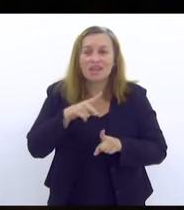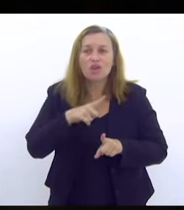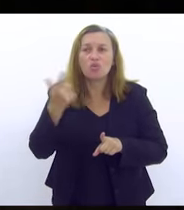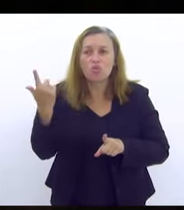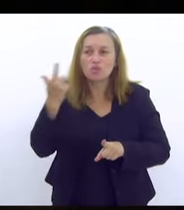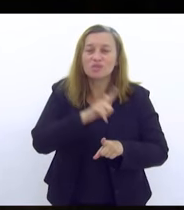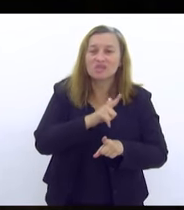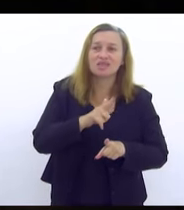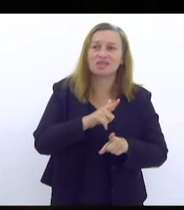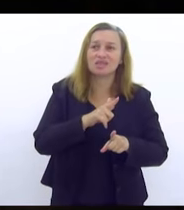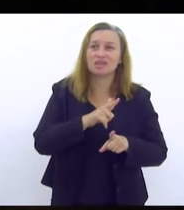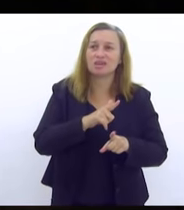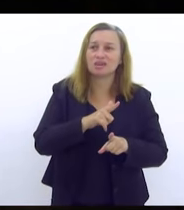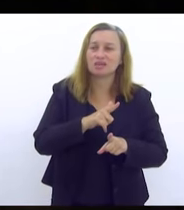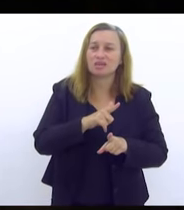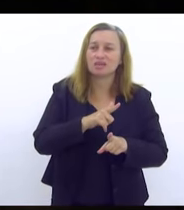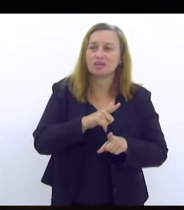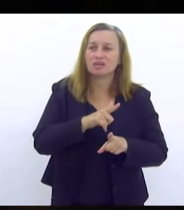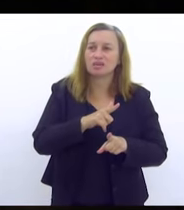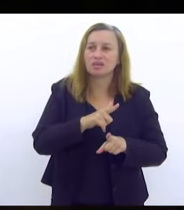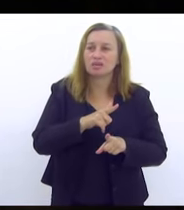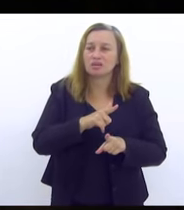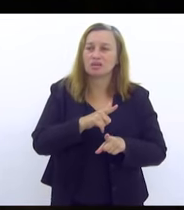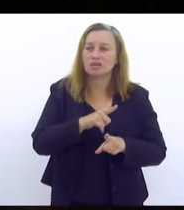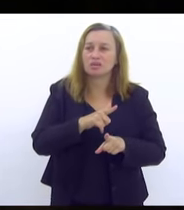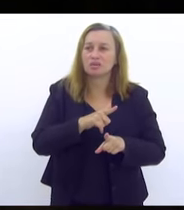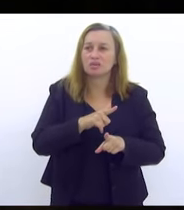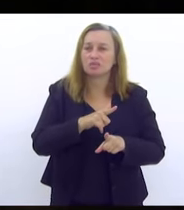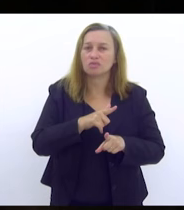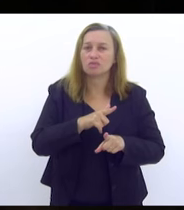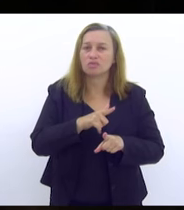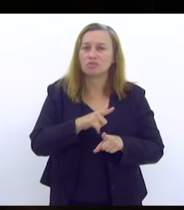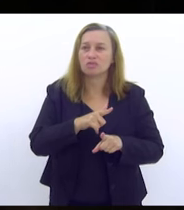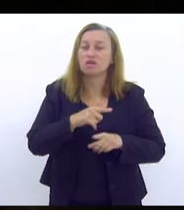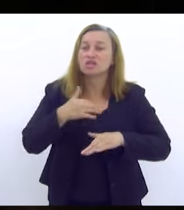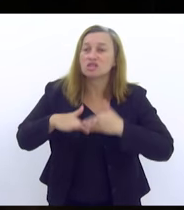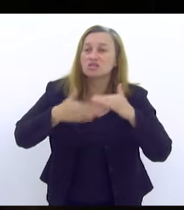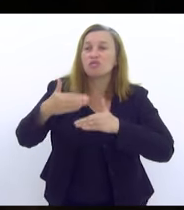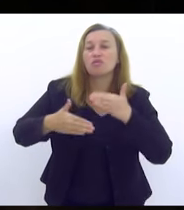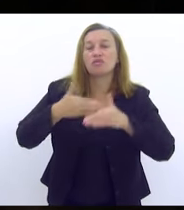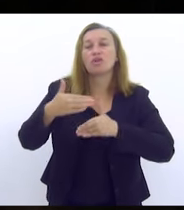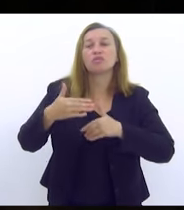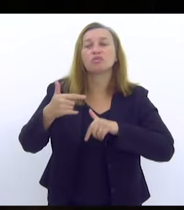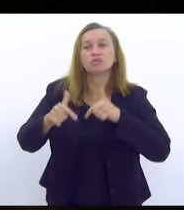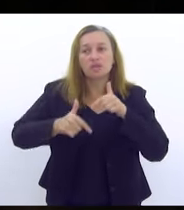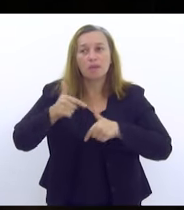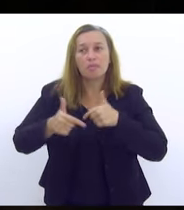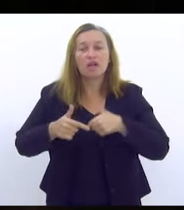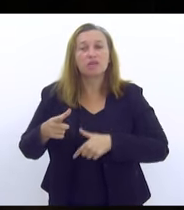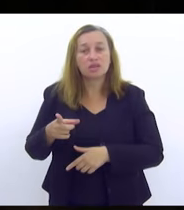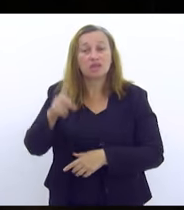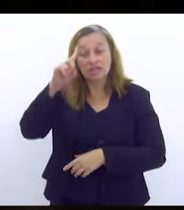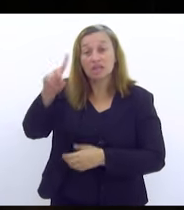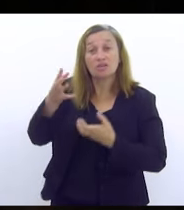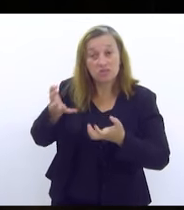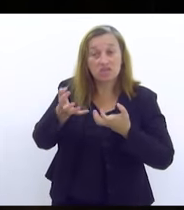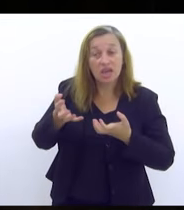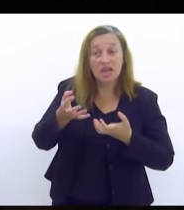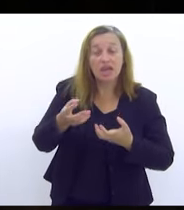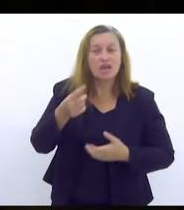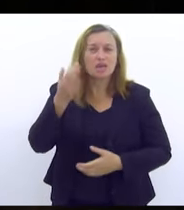conseguido gerar aquilo que o Espírito Santo quer. Então, imagina o valor que